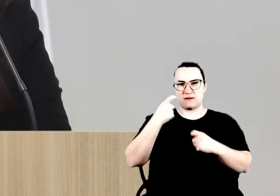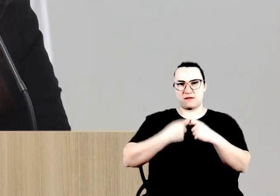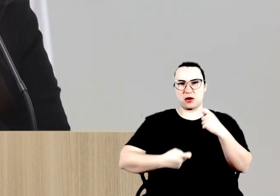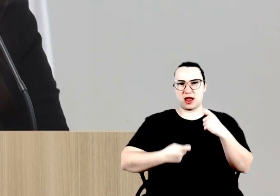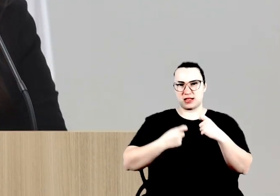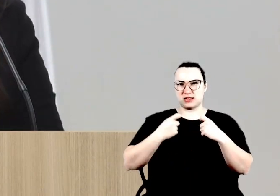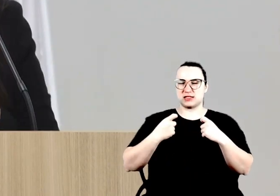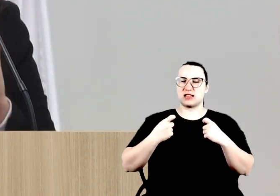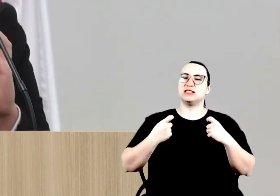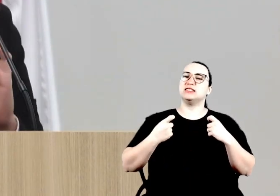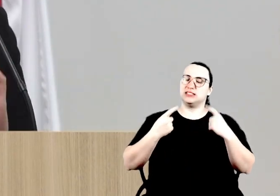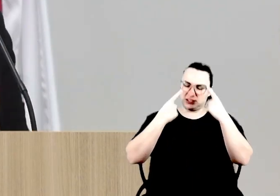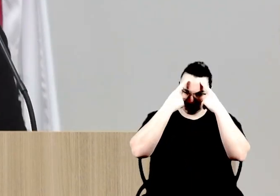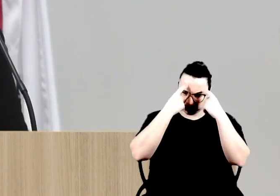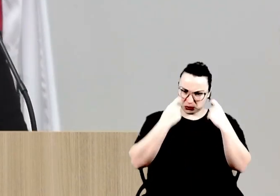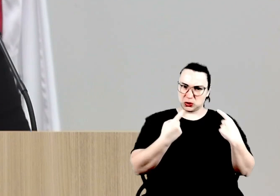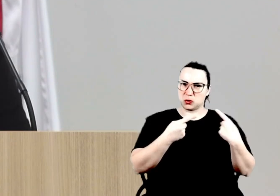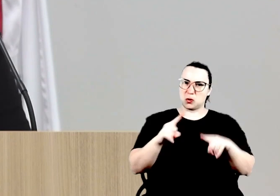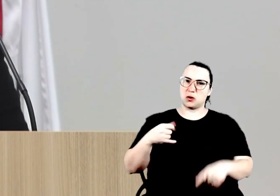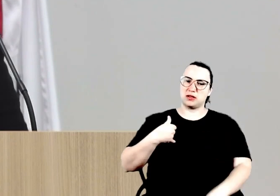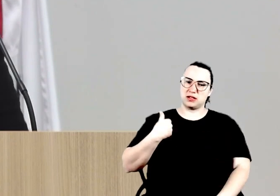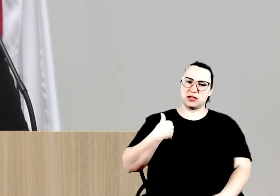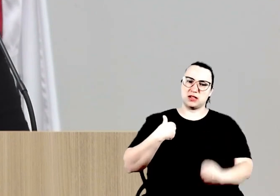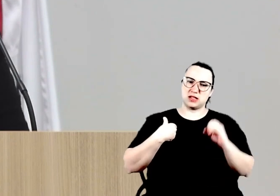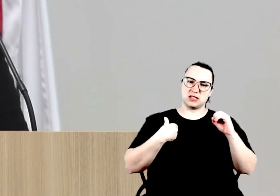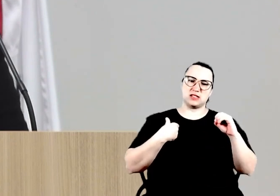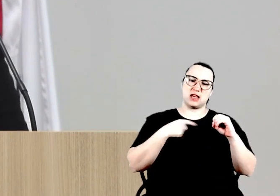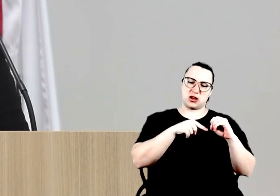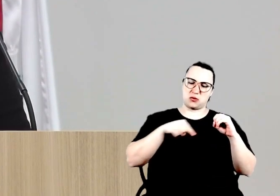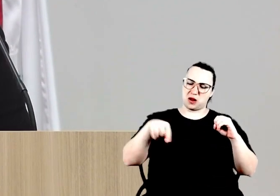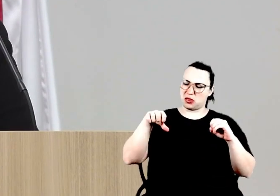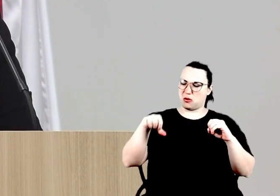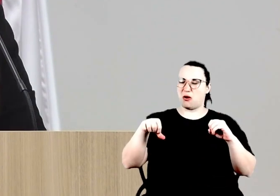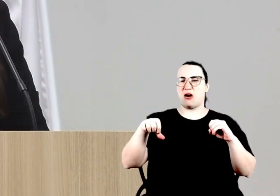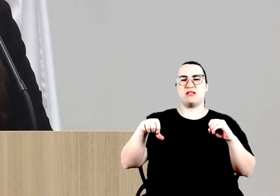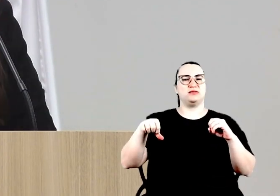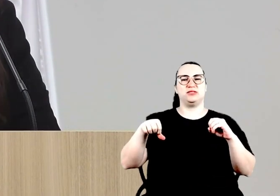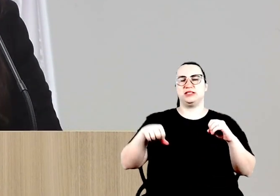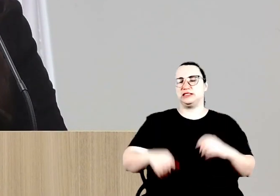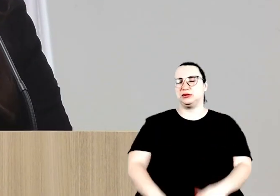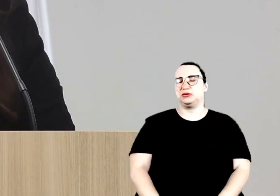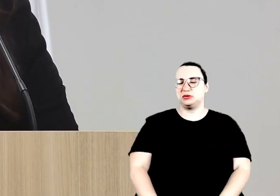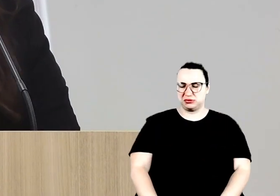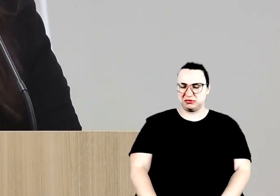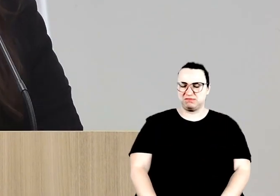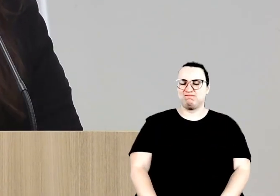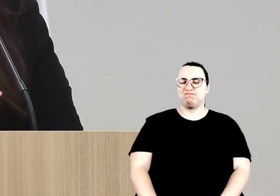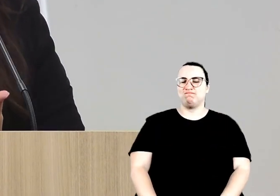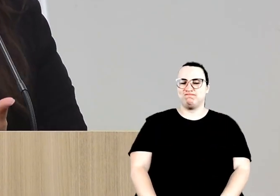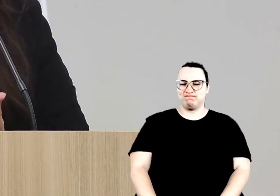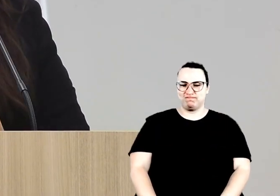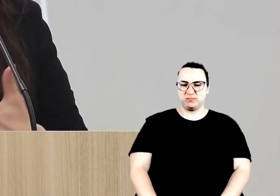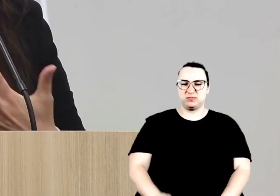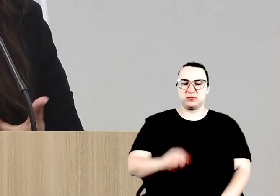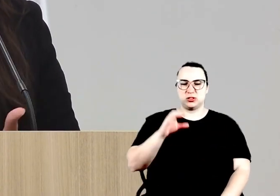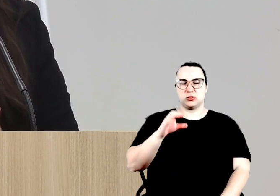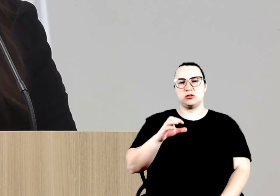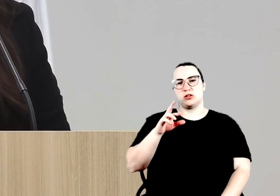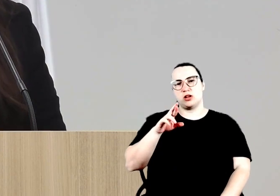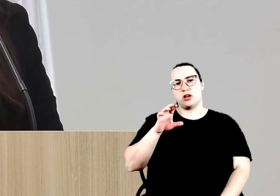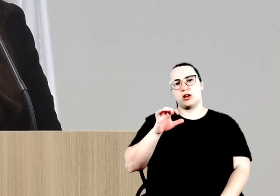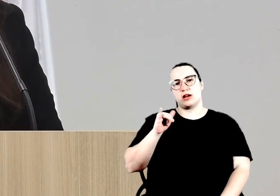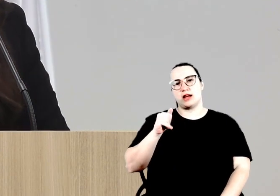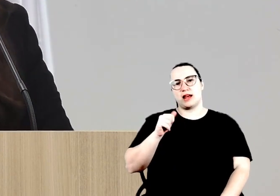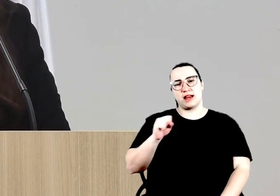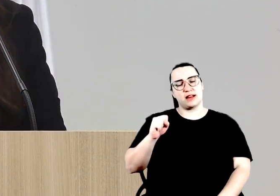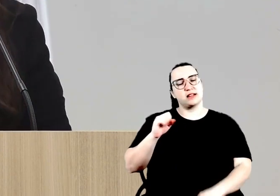sexual contra crianças de 0 a 9 anos. E esse é o papel do CREA, gente, aproveitando